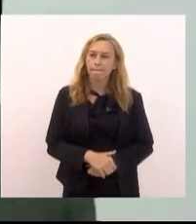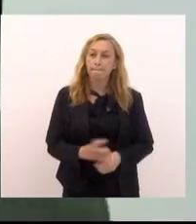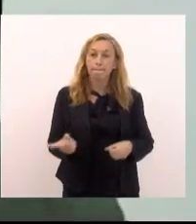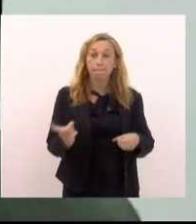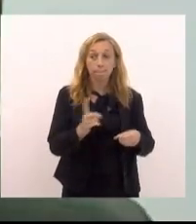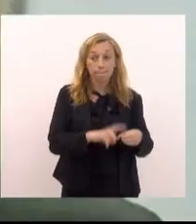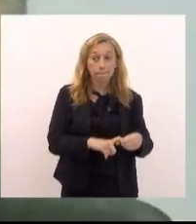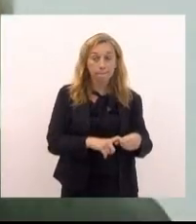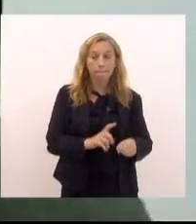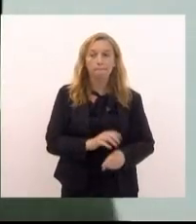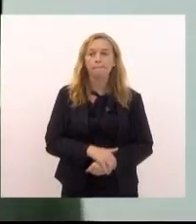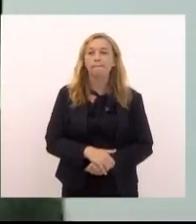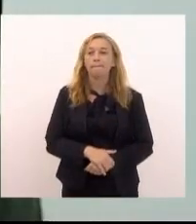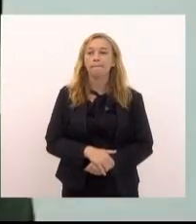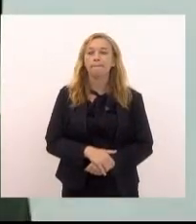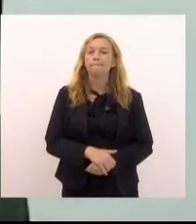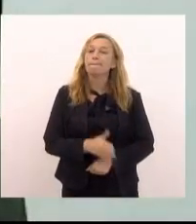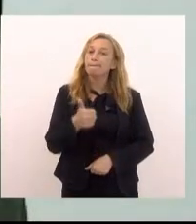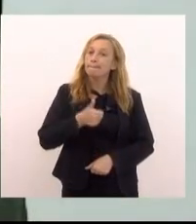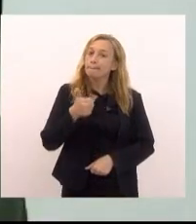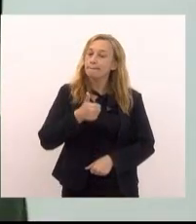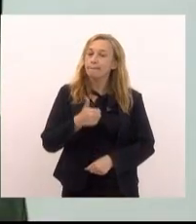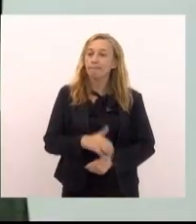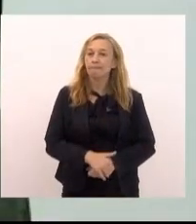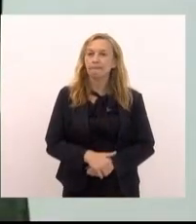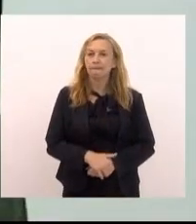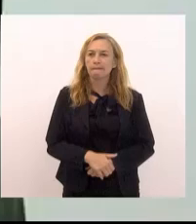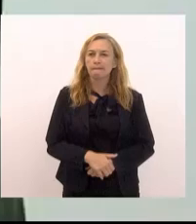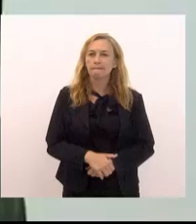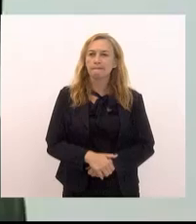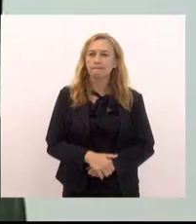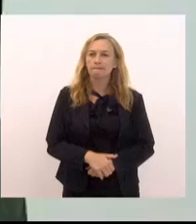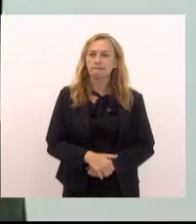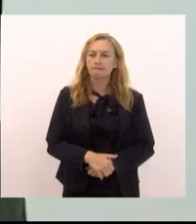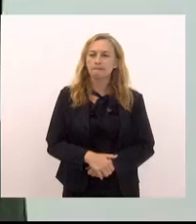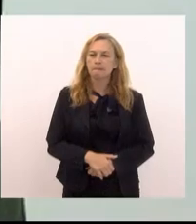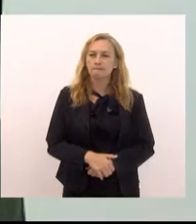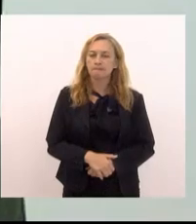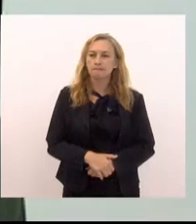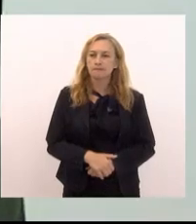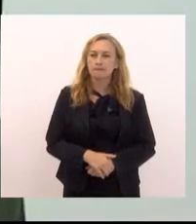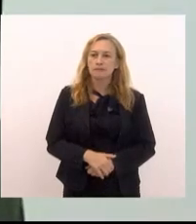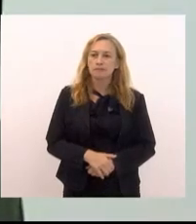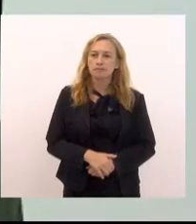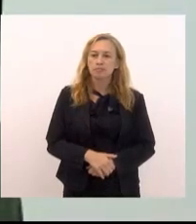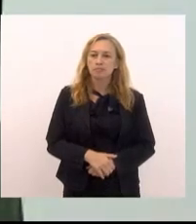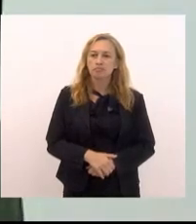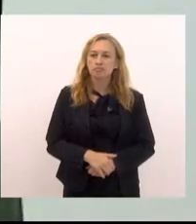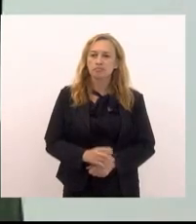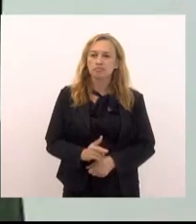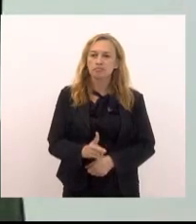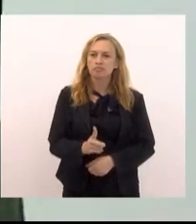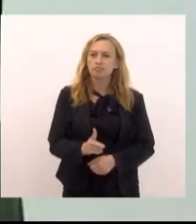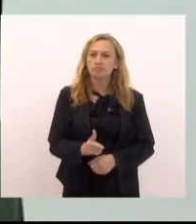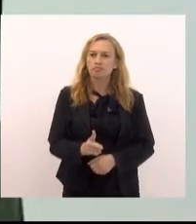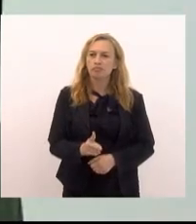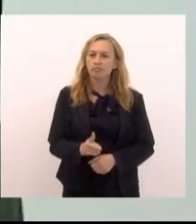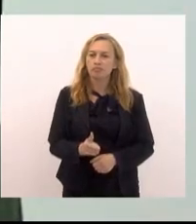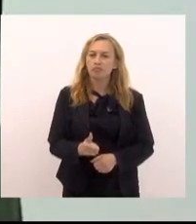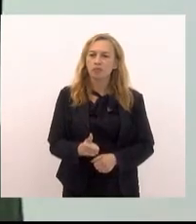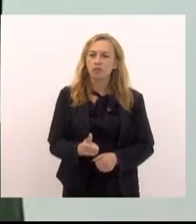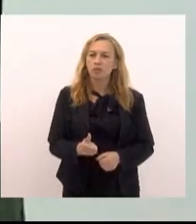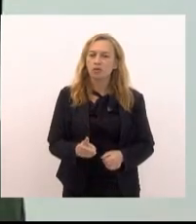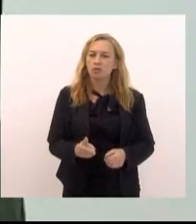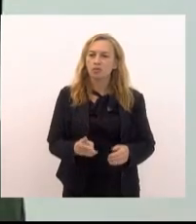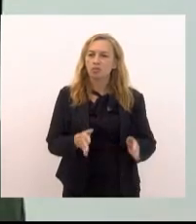recapitular. Primeiro, está em andamento um processo de